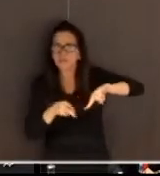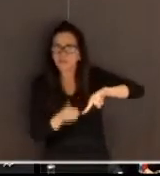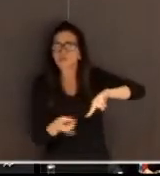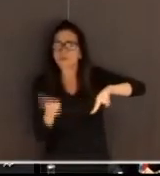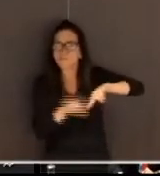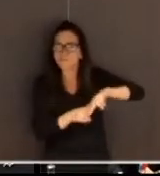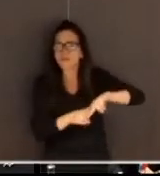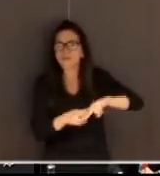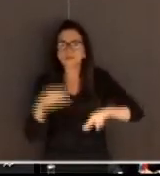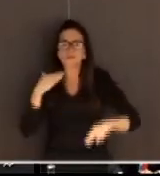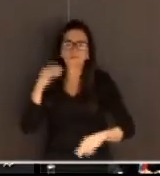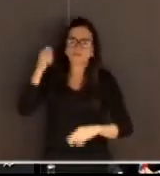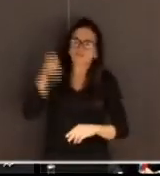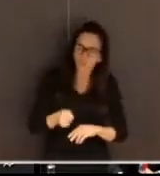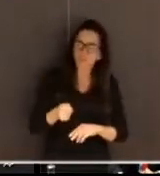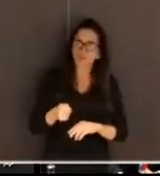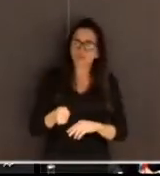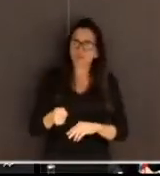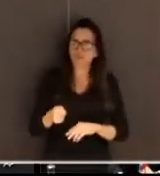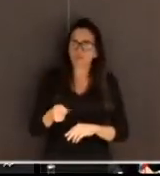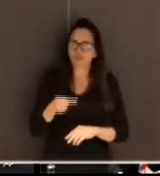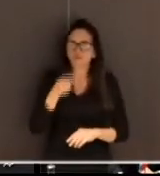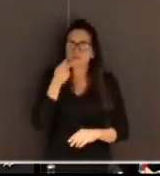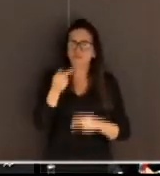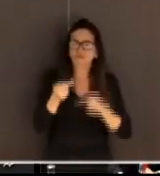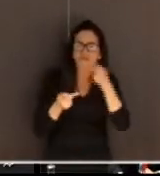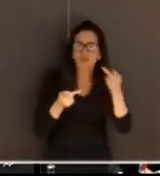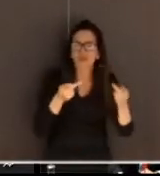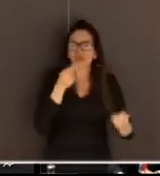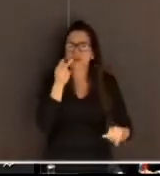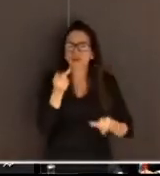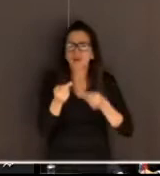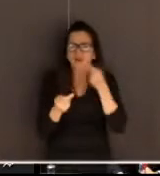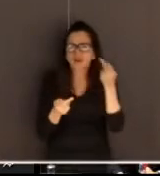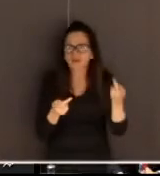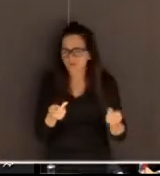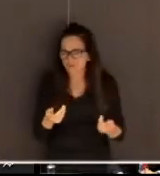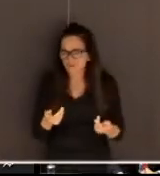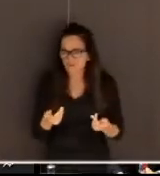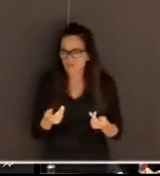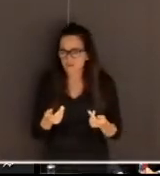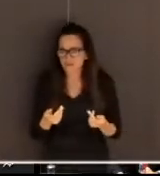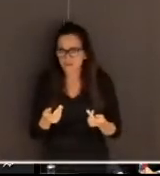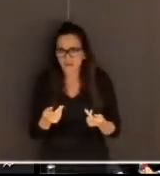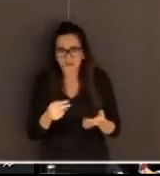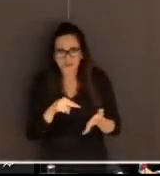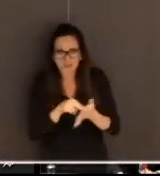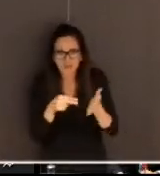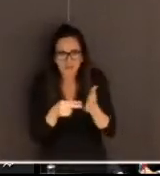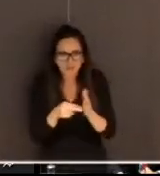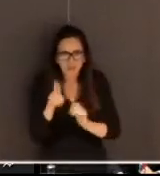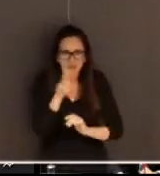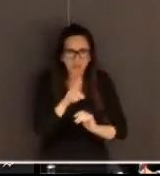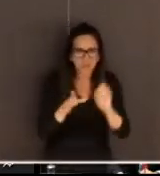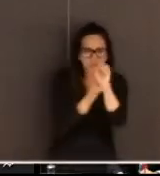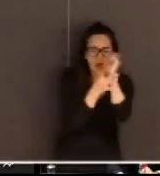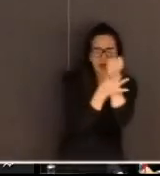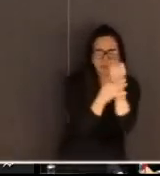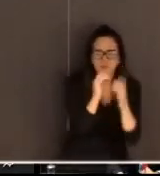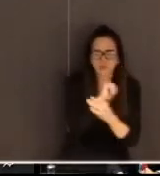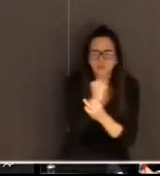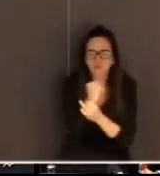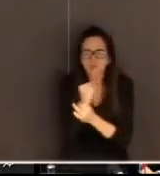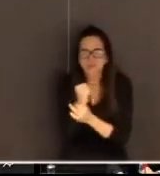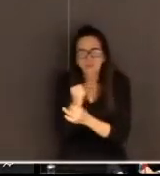esse argumento falicioso levaria a dizer: ele tem de ficar condenado porque ele está usando algemas. É esse atalho argumentativo,